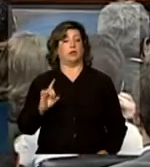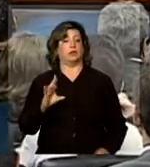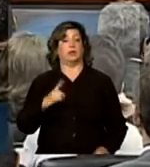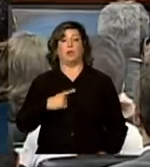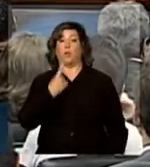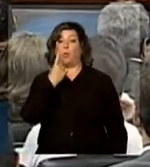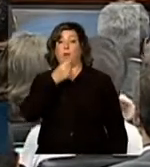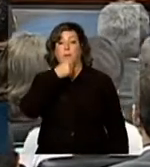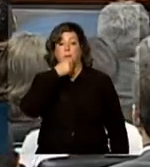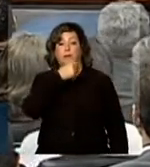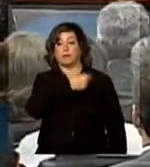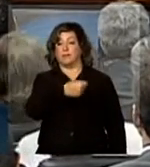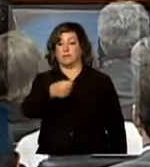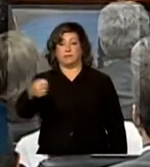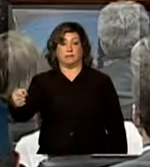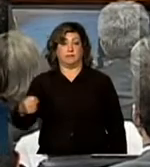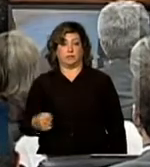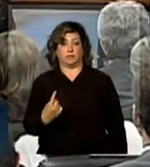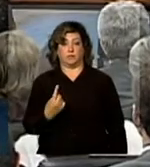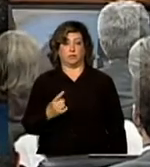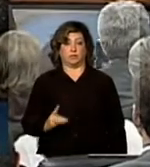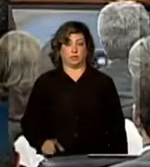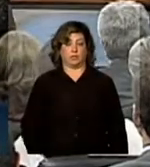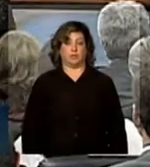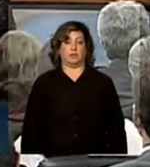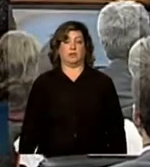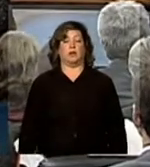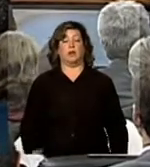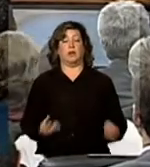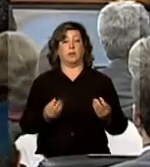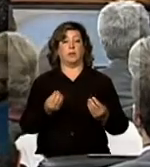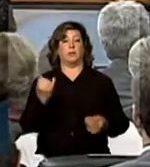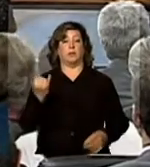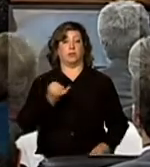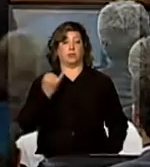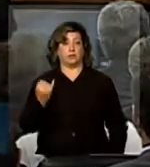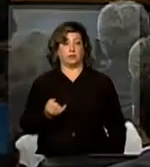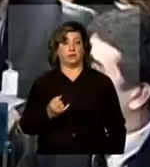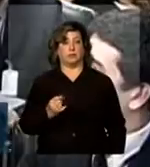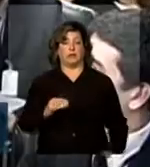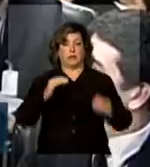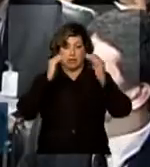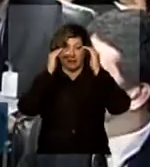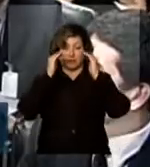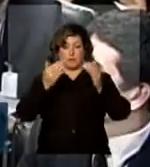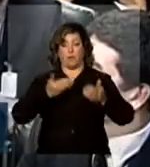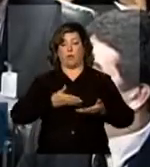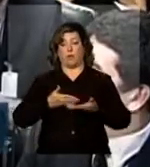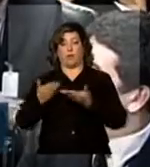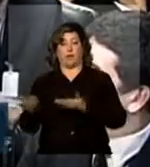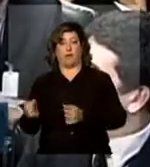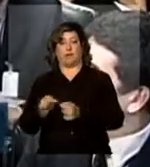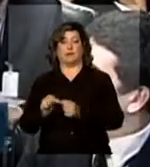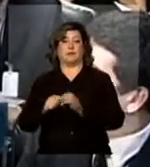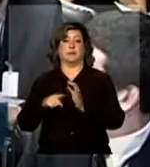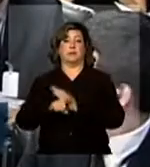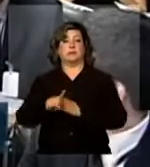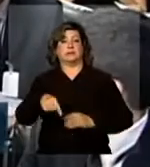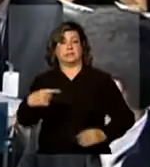um microfone para circular na sala. E é muito importante que se respeite o colega que vai fazer a pergunta